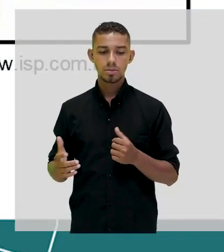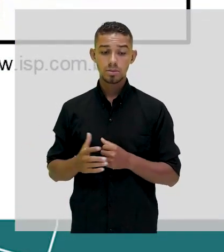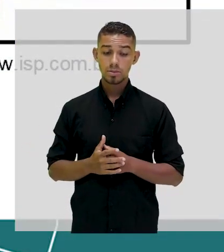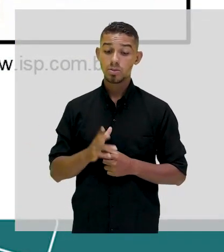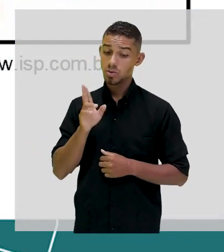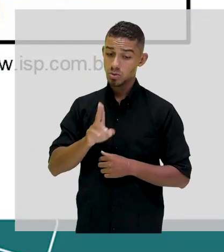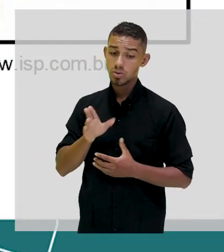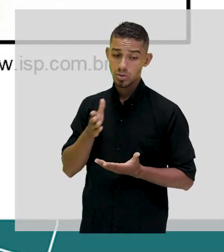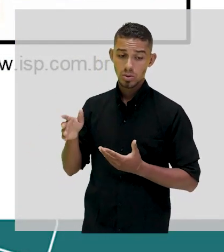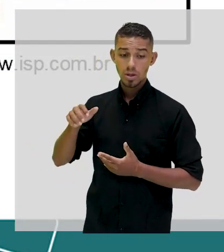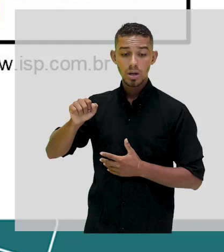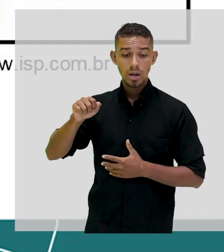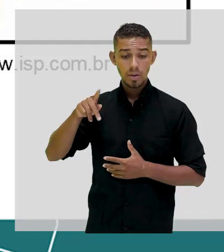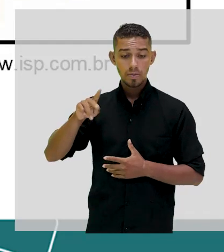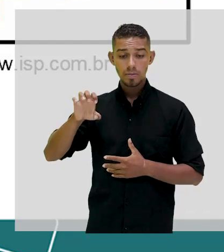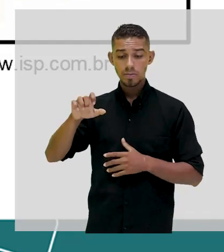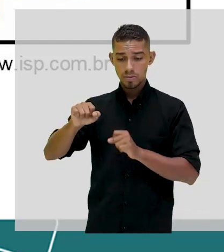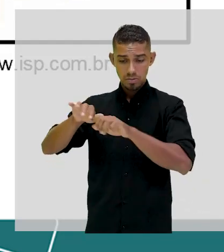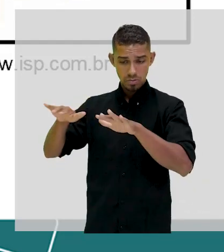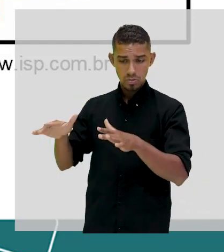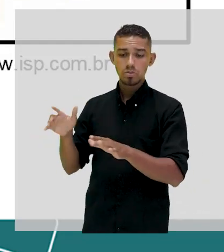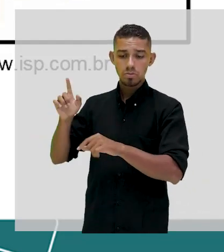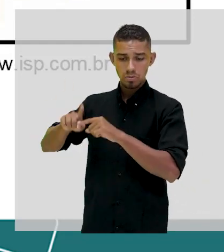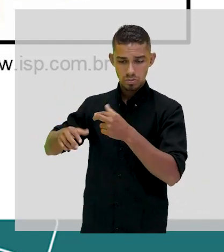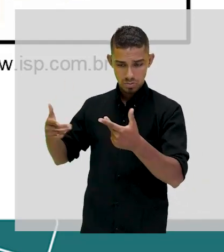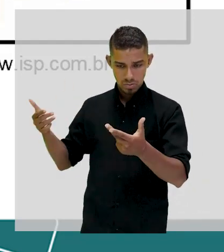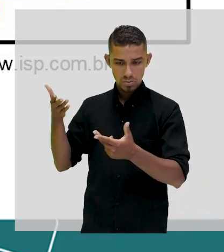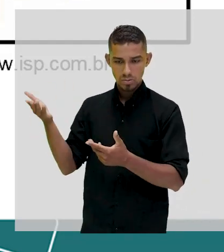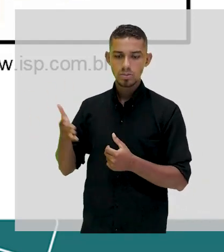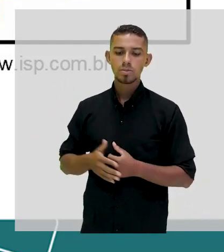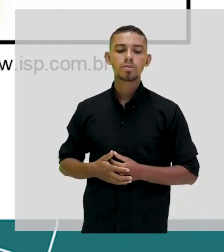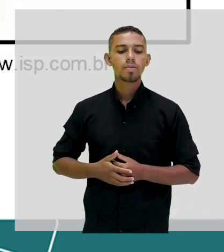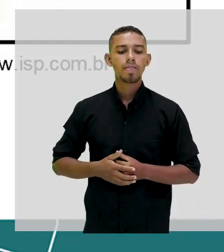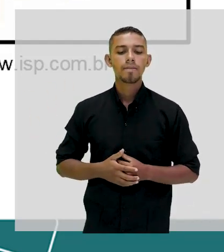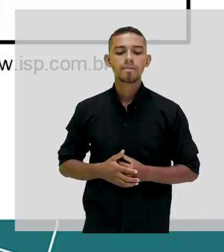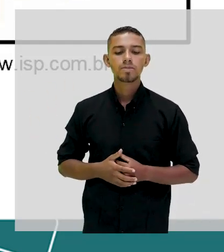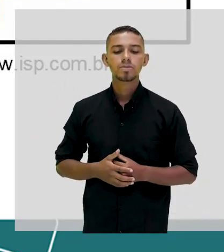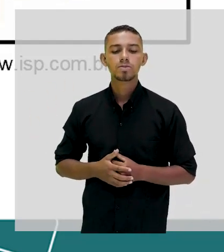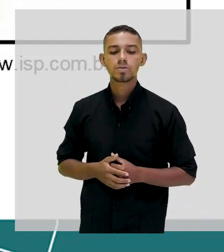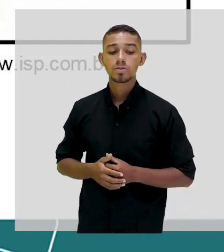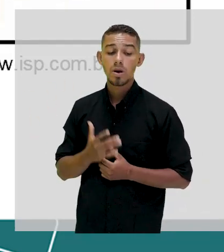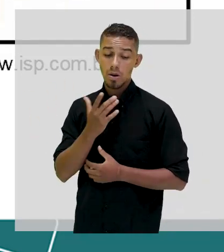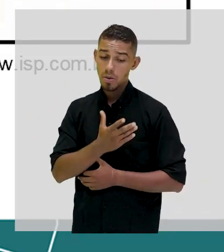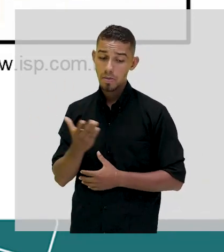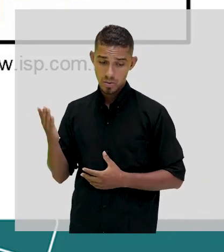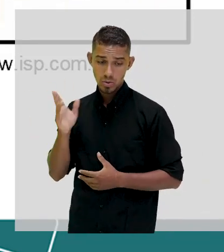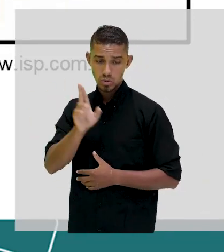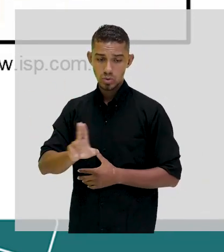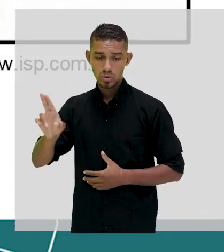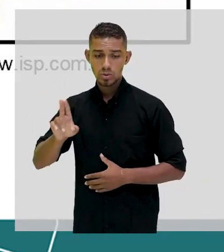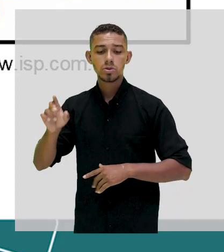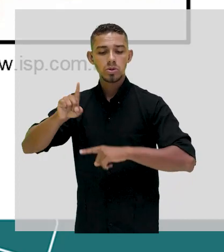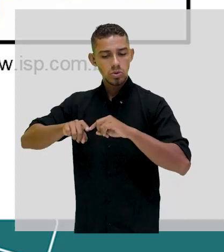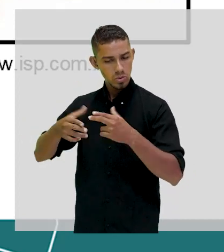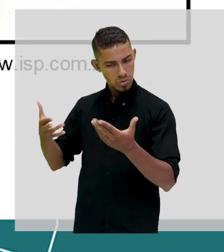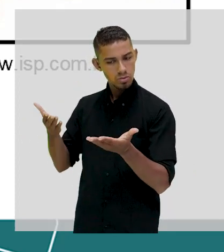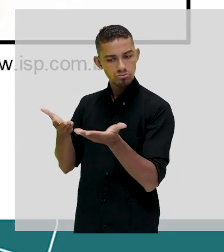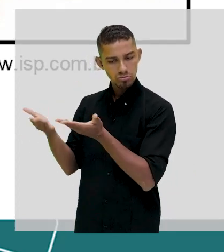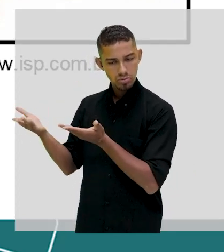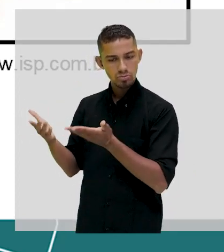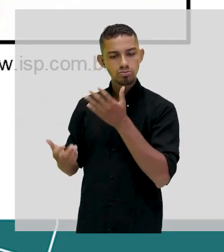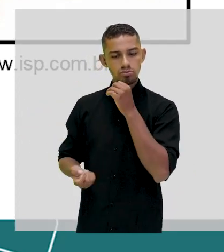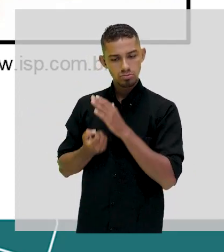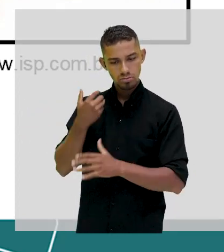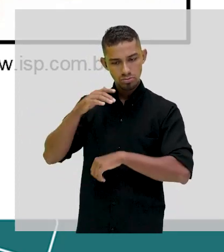com aparelho e o Pilates sem aparelho. Pilates com aparelho. Neles são usados aparelhos desenvolvidos por